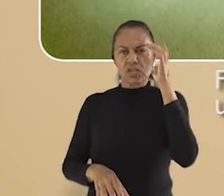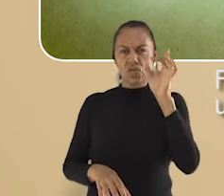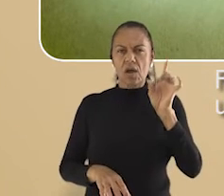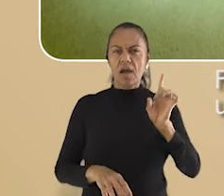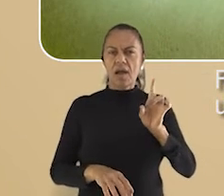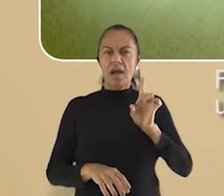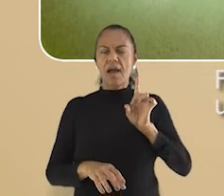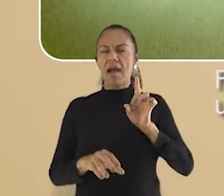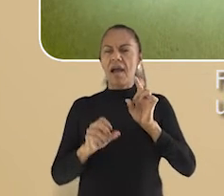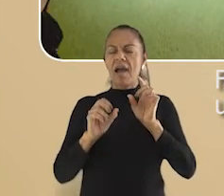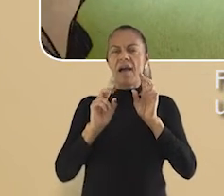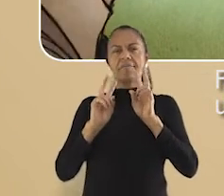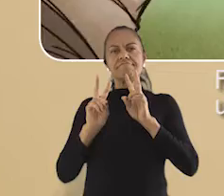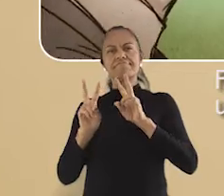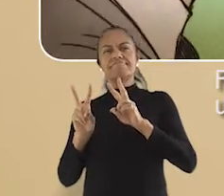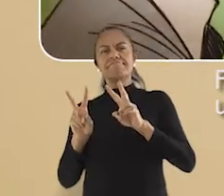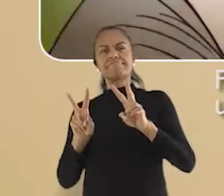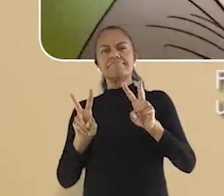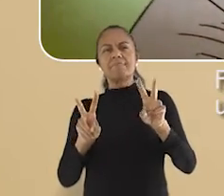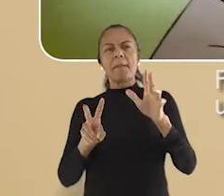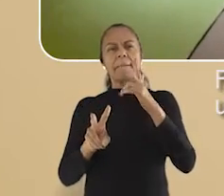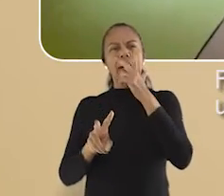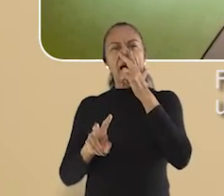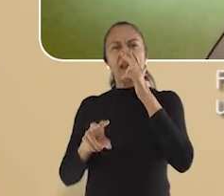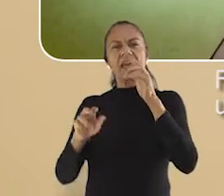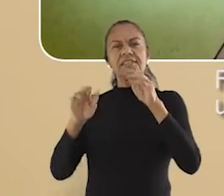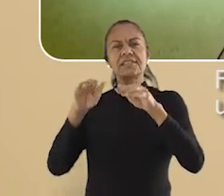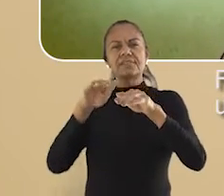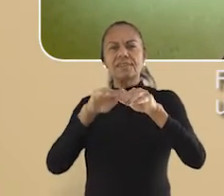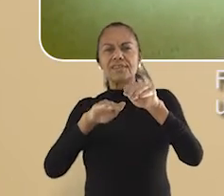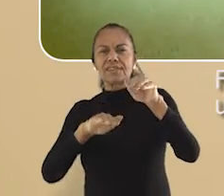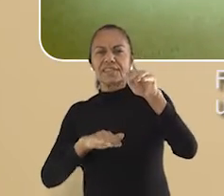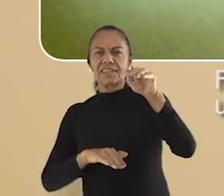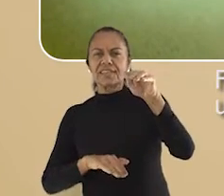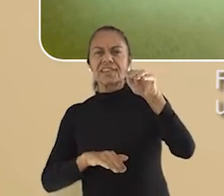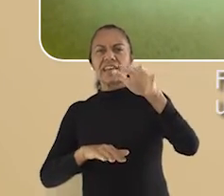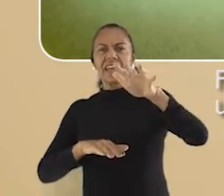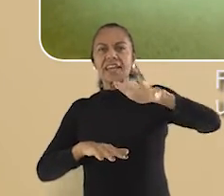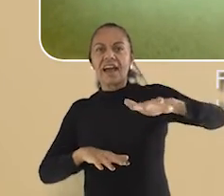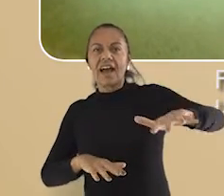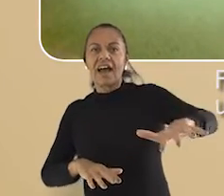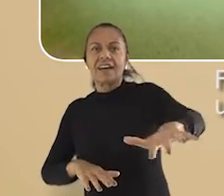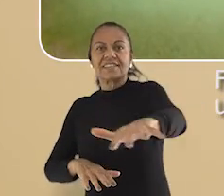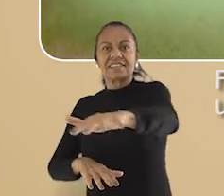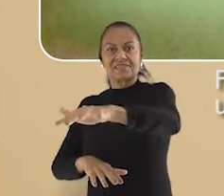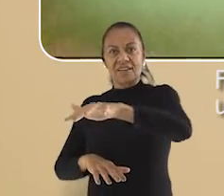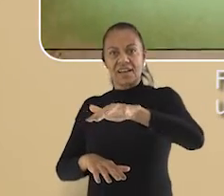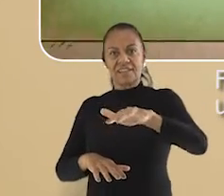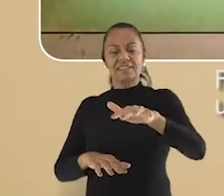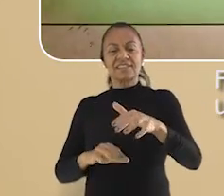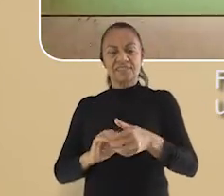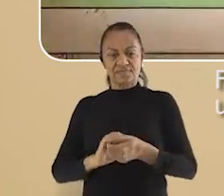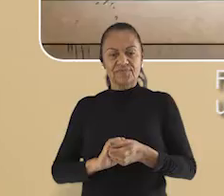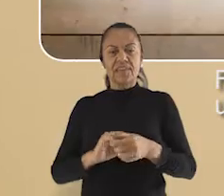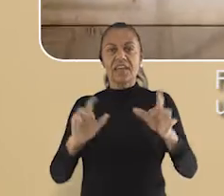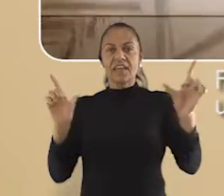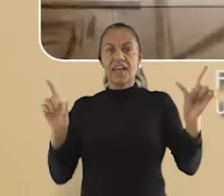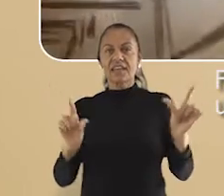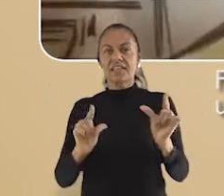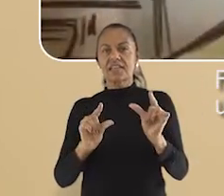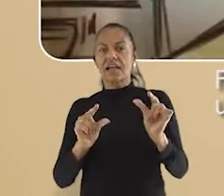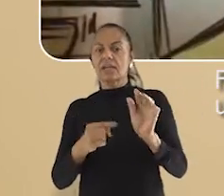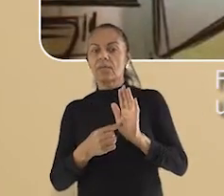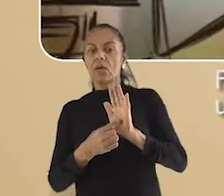Catedral. Uma pessoa que do centro da cidade olhe na direção dessa esplanada pode se sentir pequena em relação ao